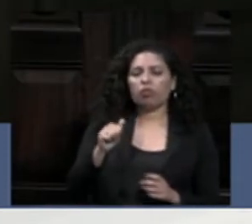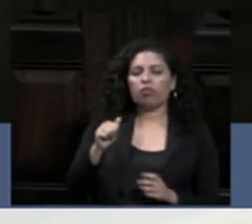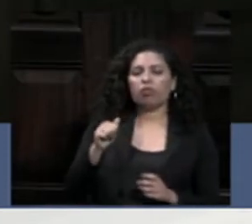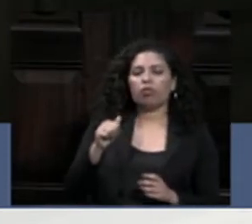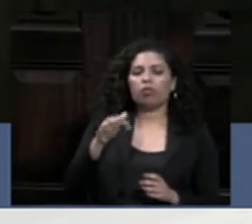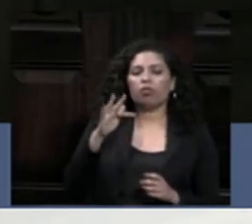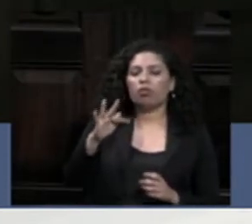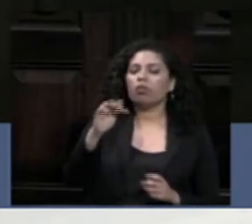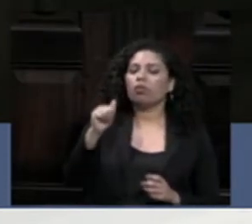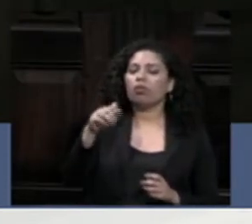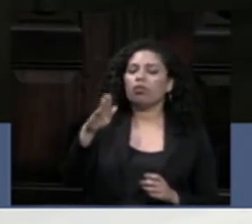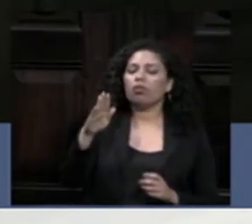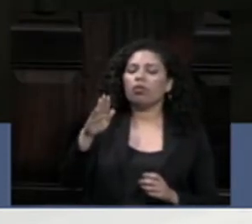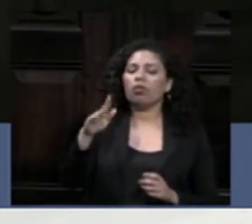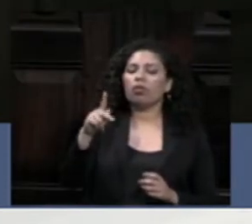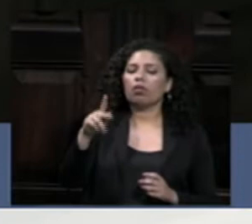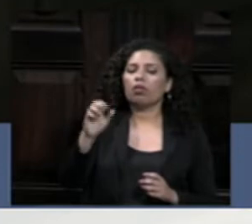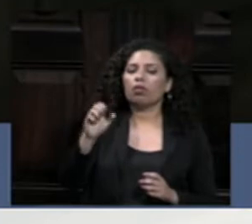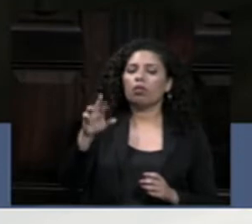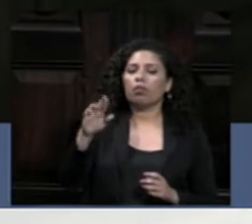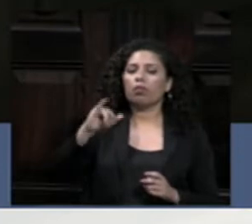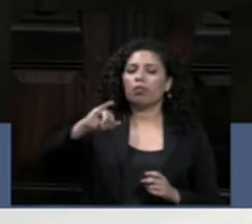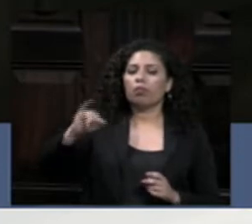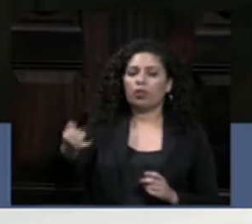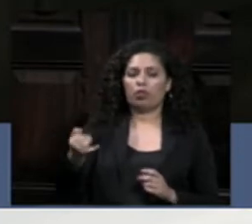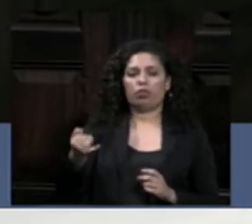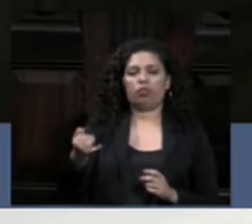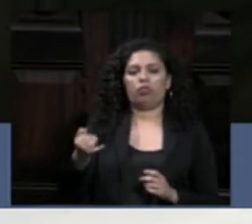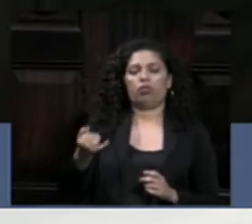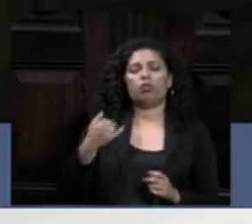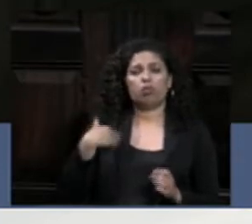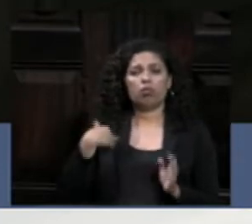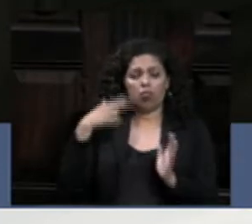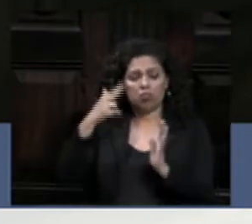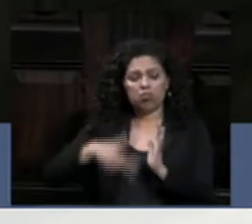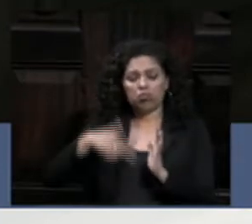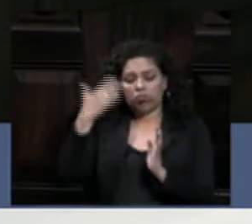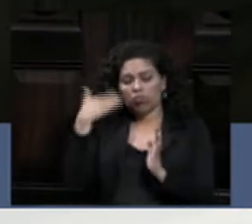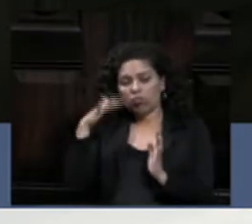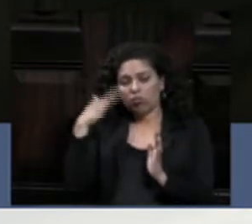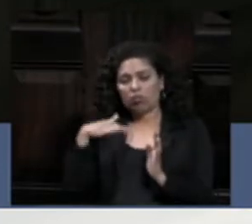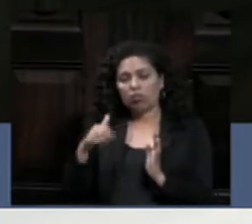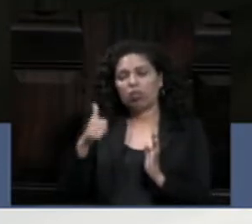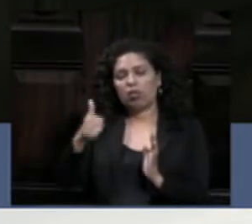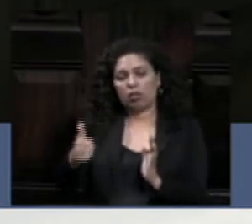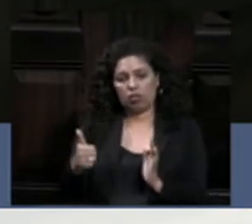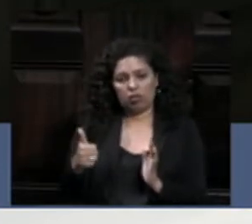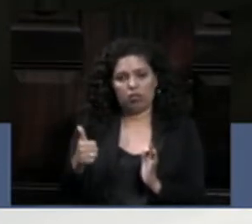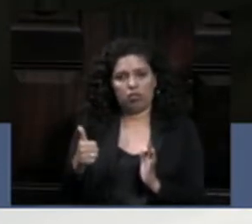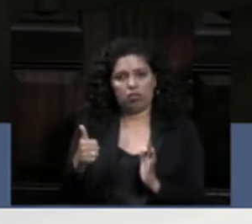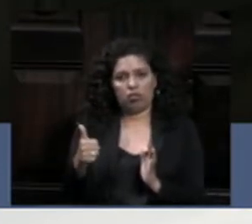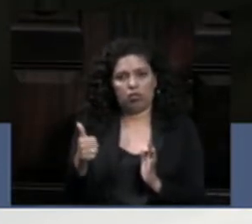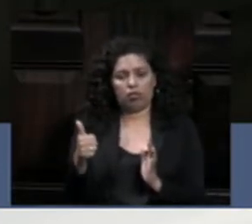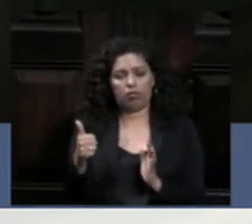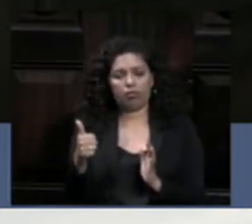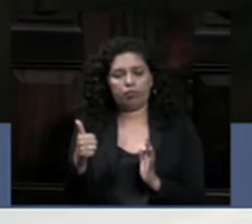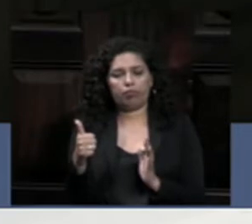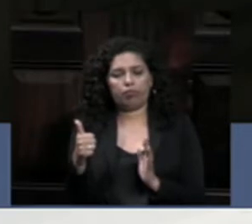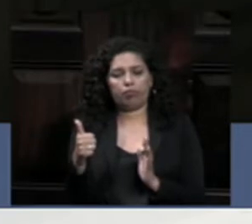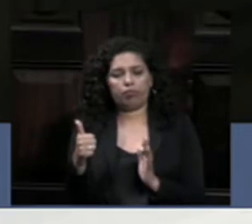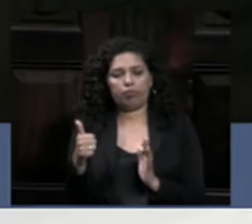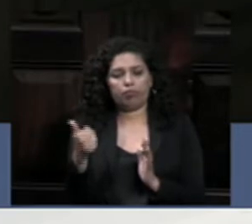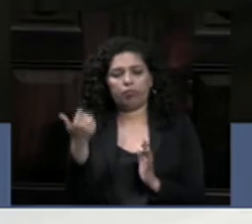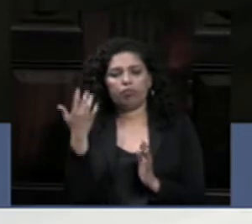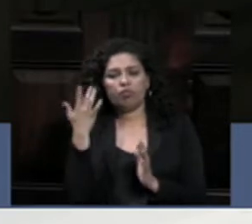essa é a lógica. Eu entendi assim a lógica do projeto em relação ao PESET. O Parque Estadual da Serra da Tiririca